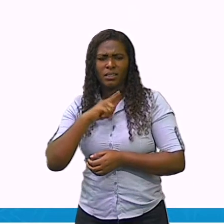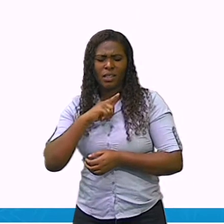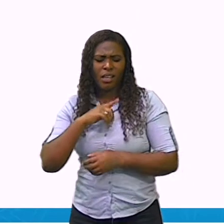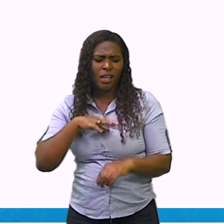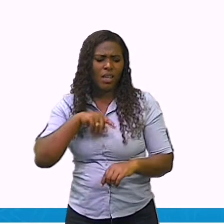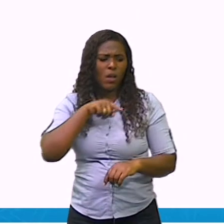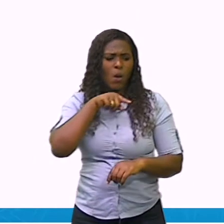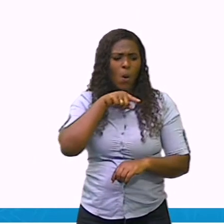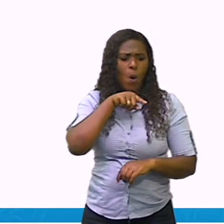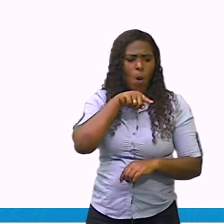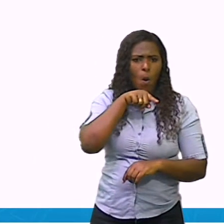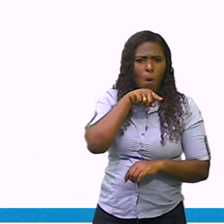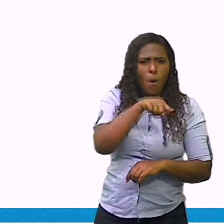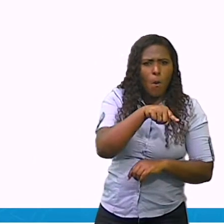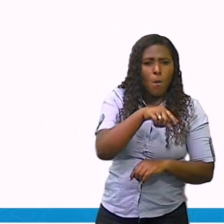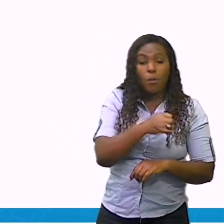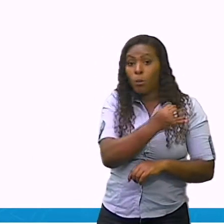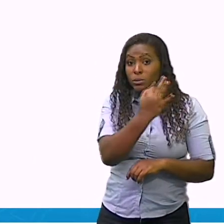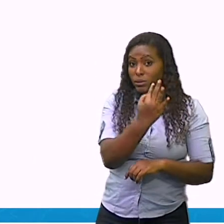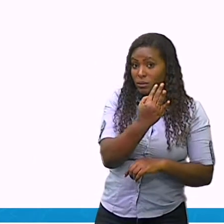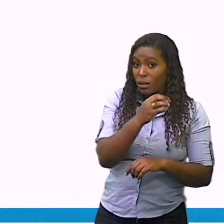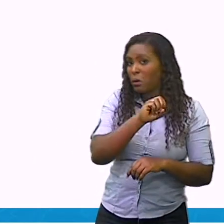corresponde apenas